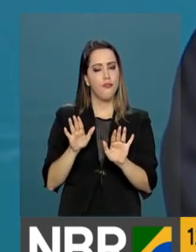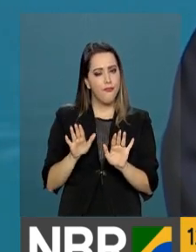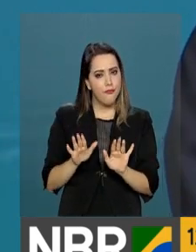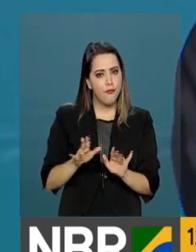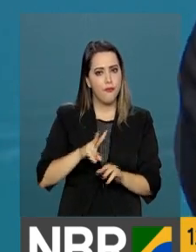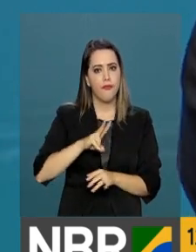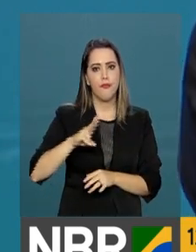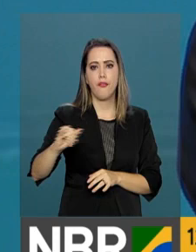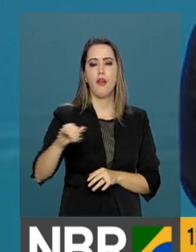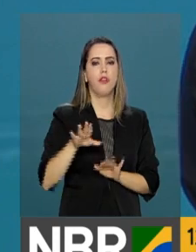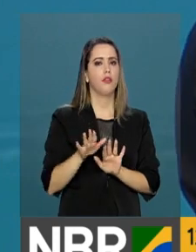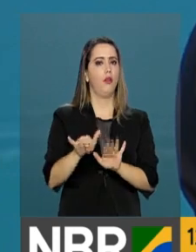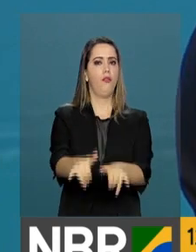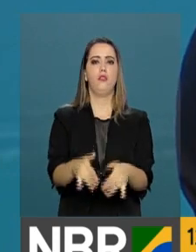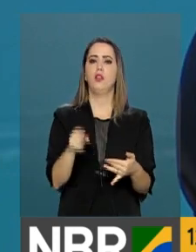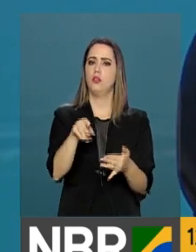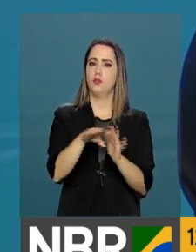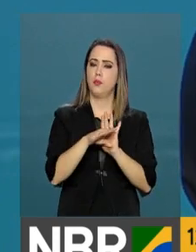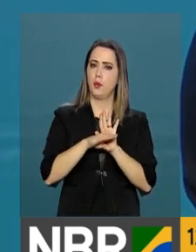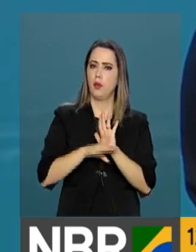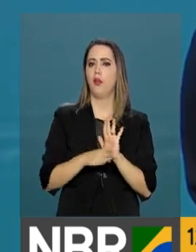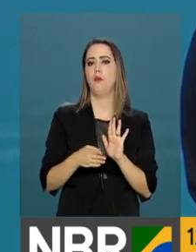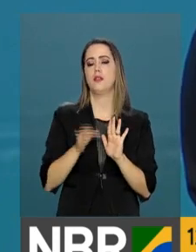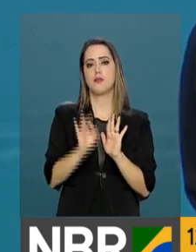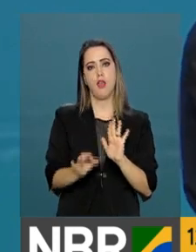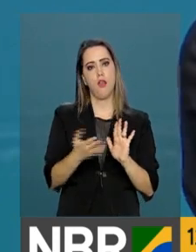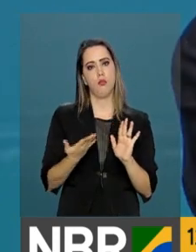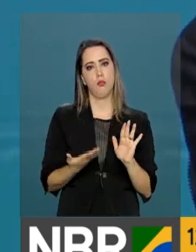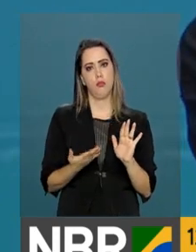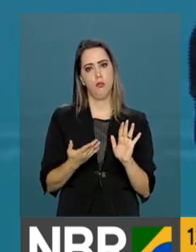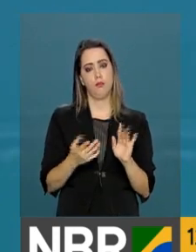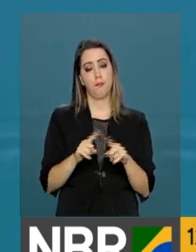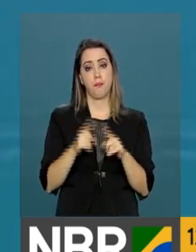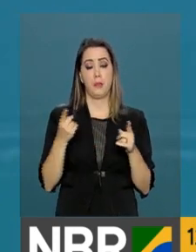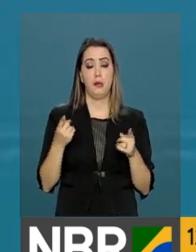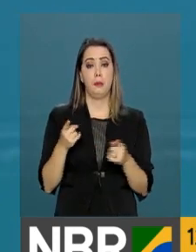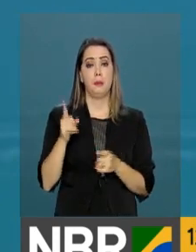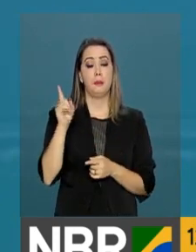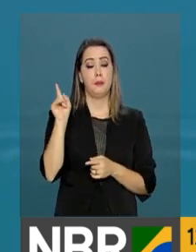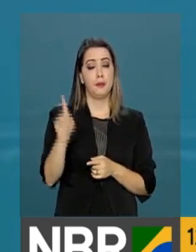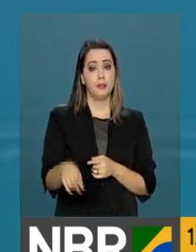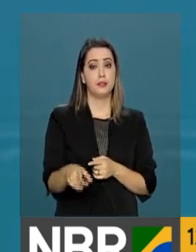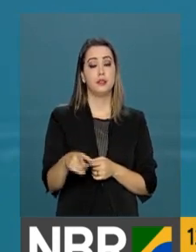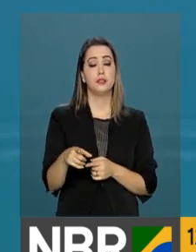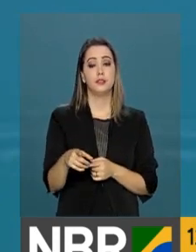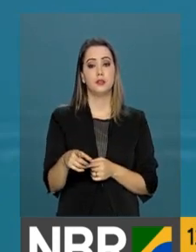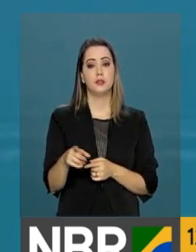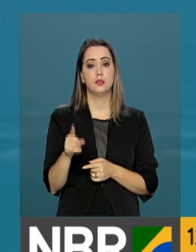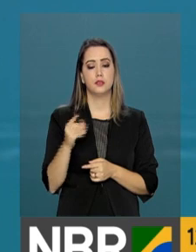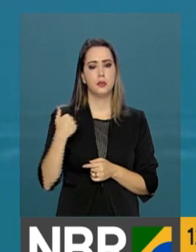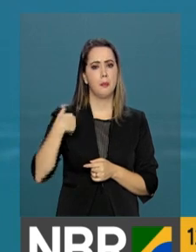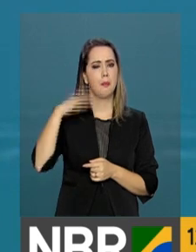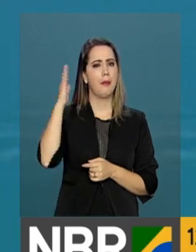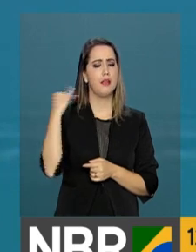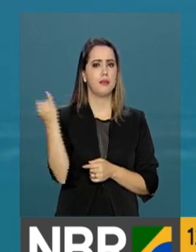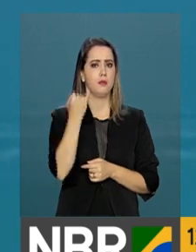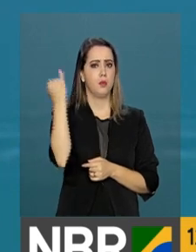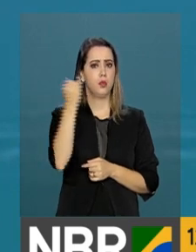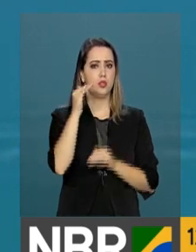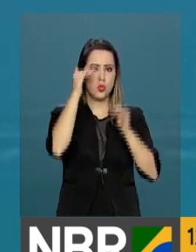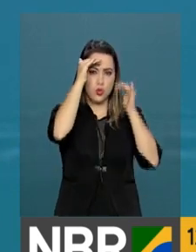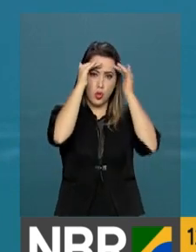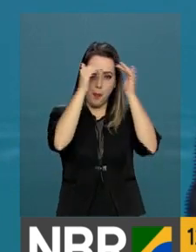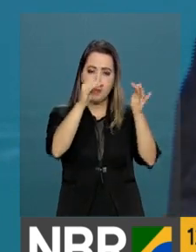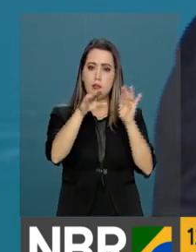programa. Mas mais importante, penso eu, prezado Kassab, do que cumprir o programa,